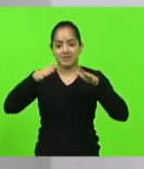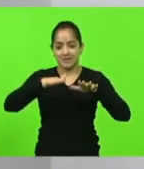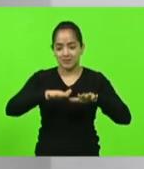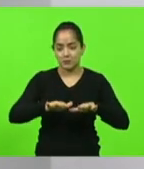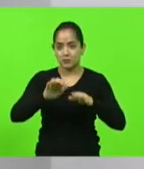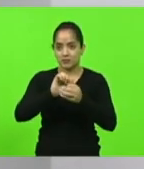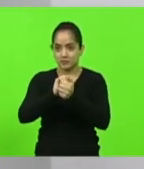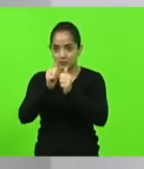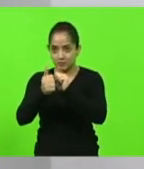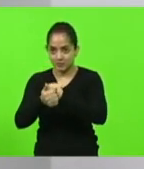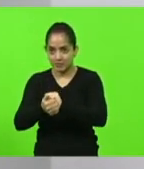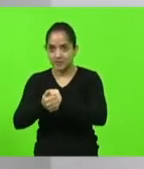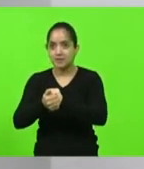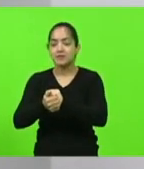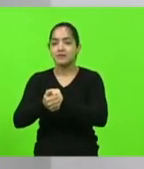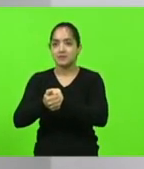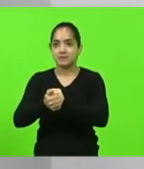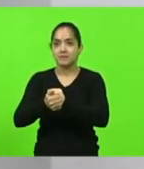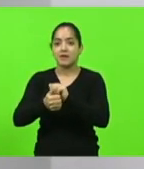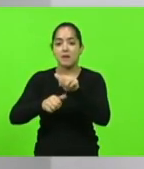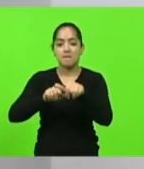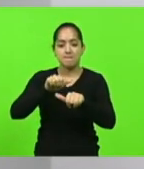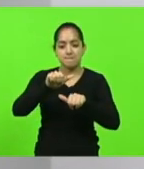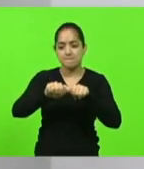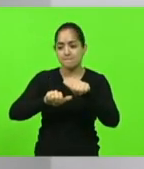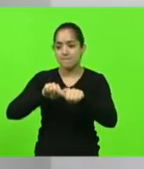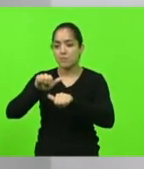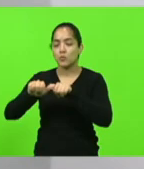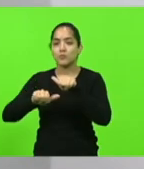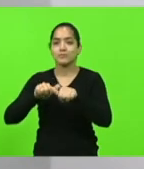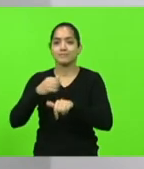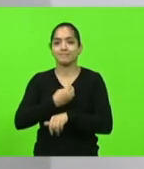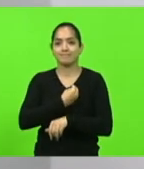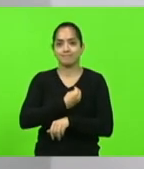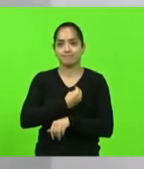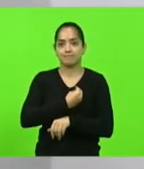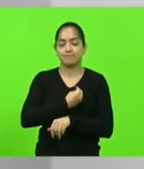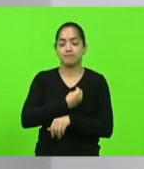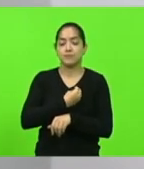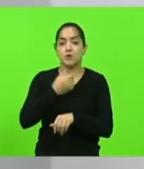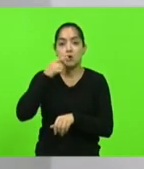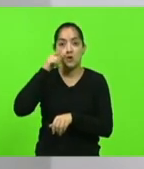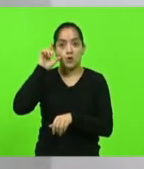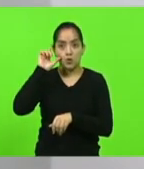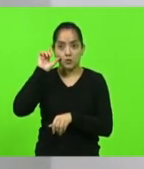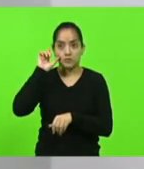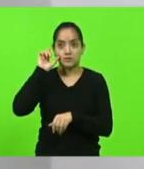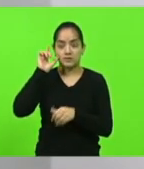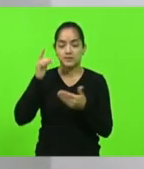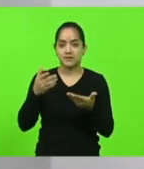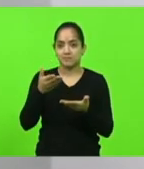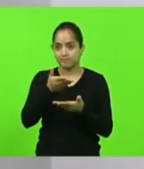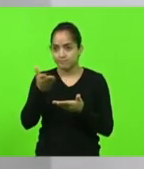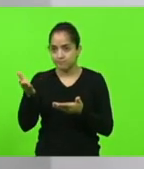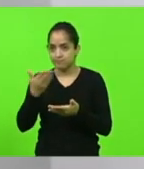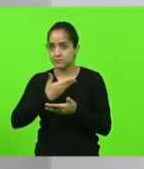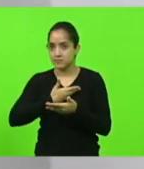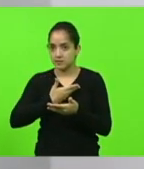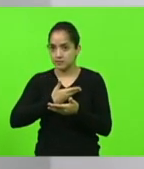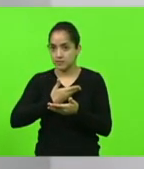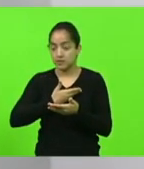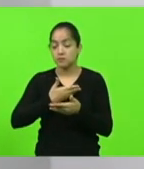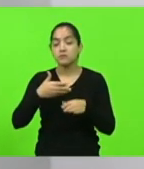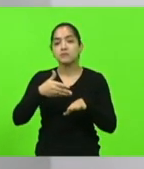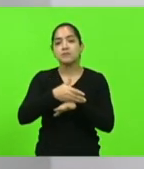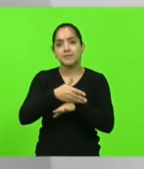que tanto movimenta e modifica vidas ontem é meus amigos senhoras senhores eu